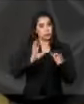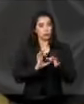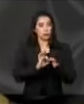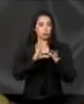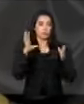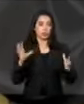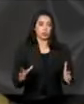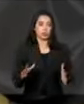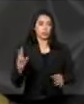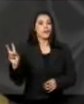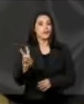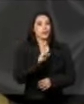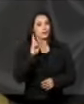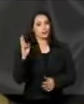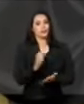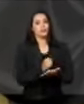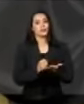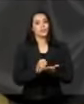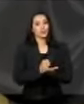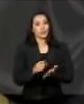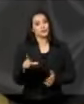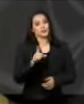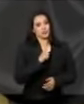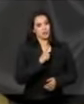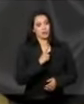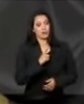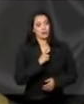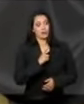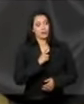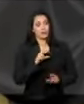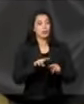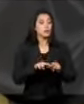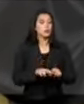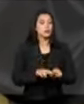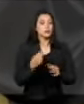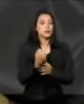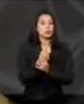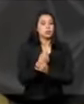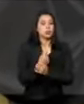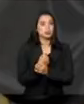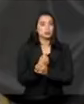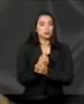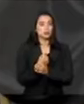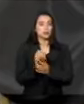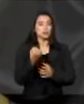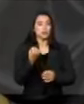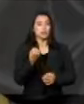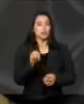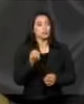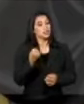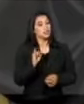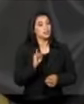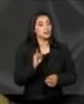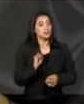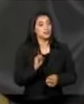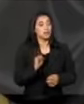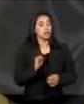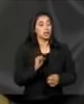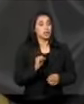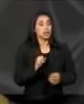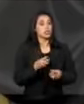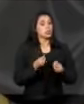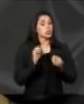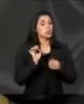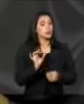valores fundamentais que lá estão colocados e, por isso, se assegura que aquelas restrições a estes valores só podem ser dadas quando